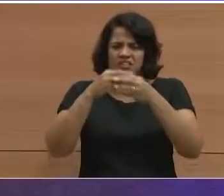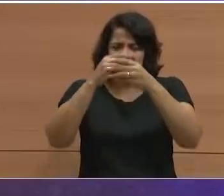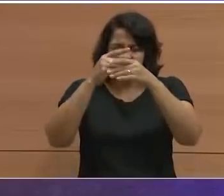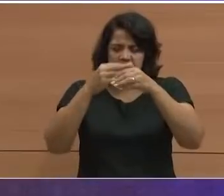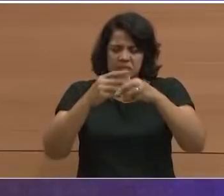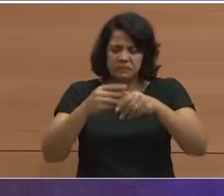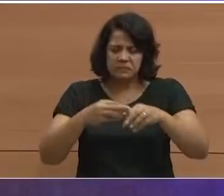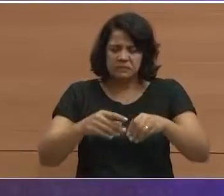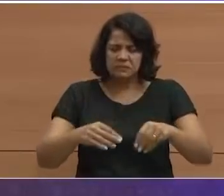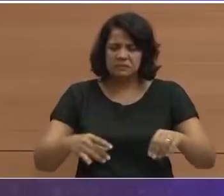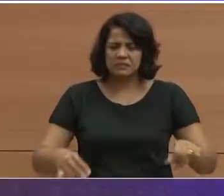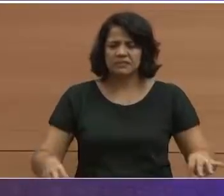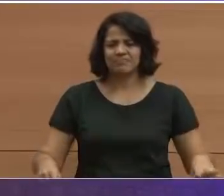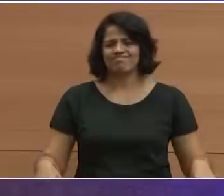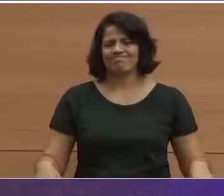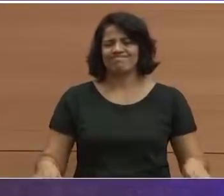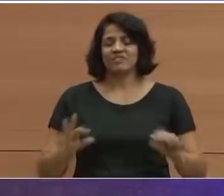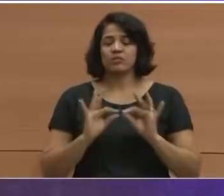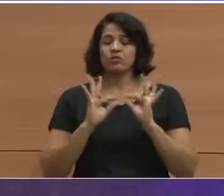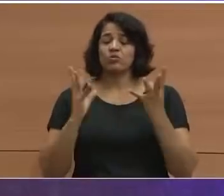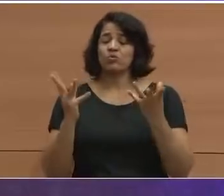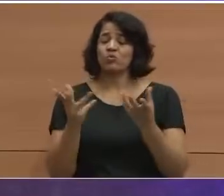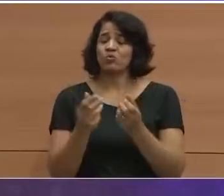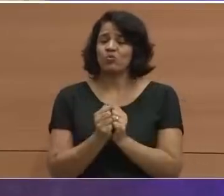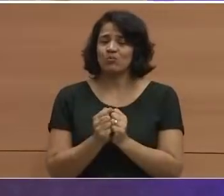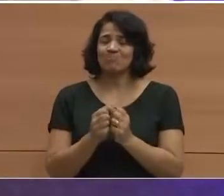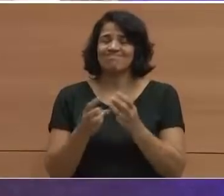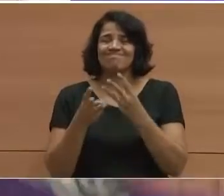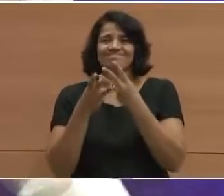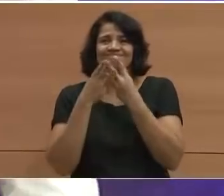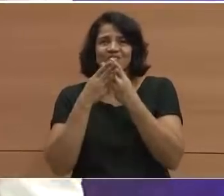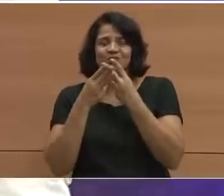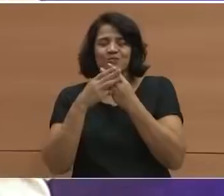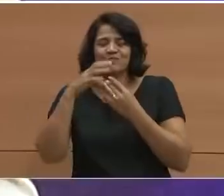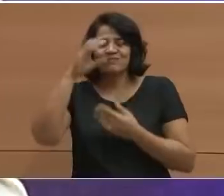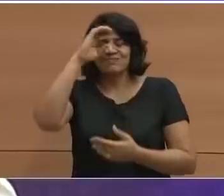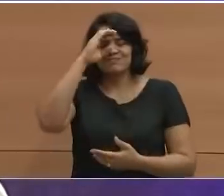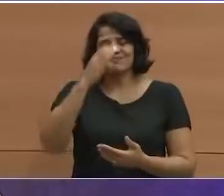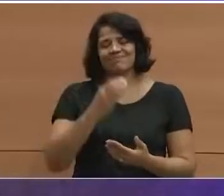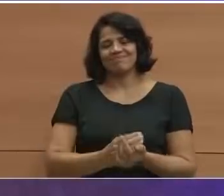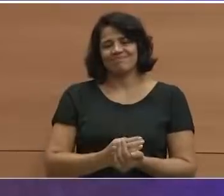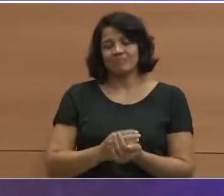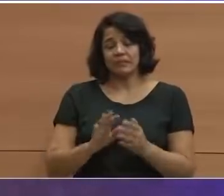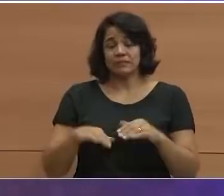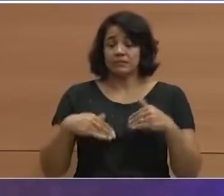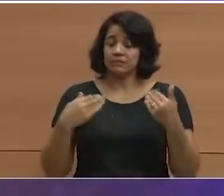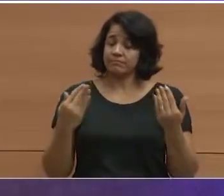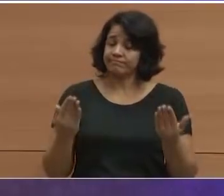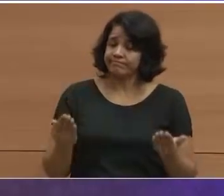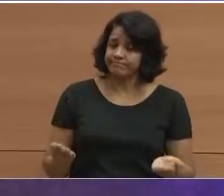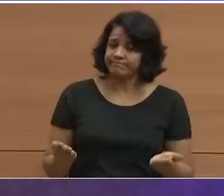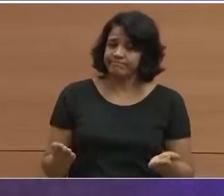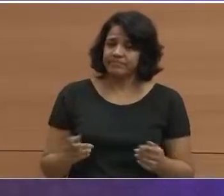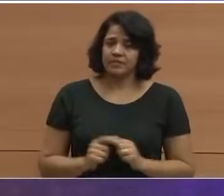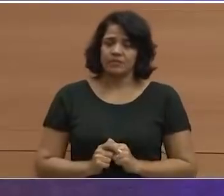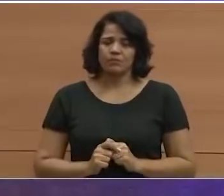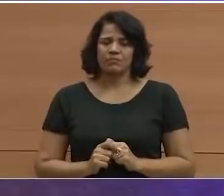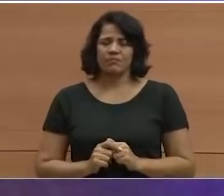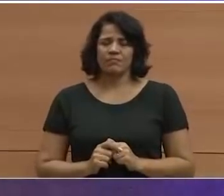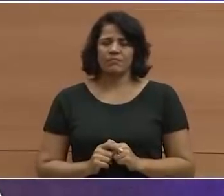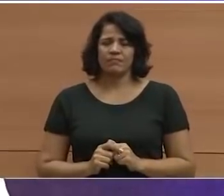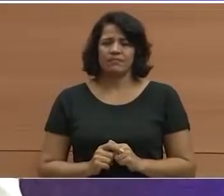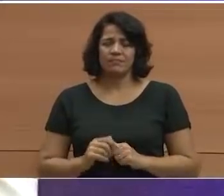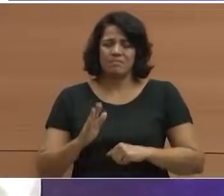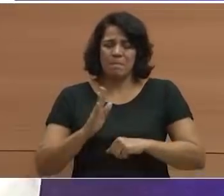tudo o que eles criam, tudo que os judeus criam. Então, com isso, a perseguição,